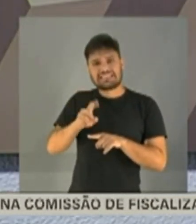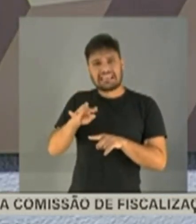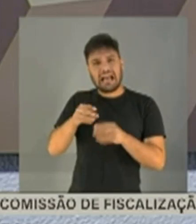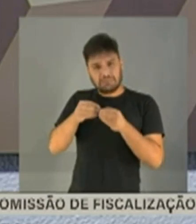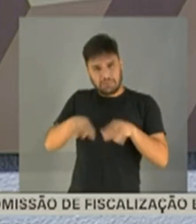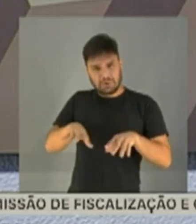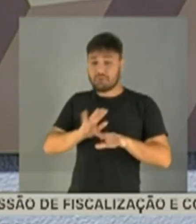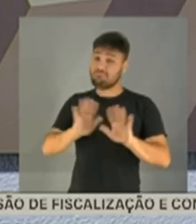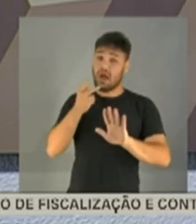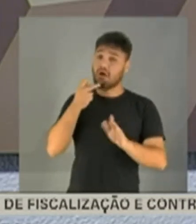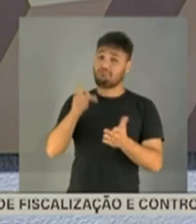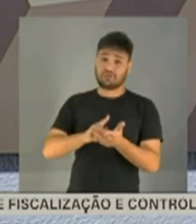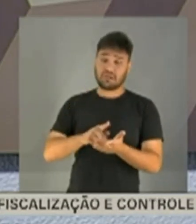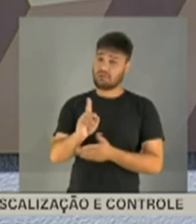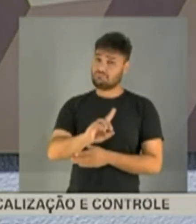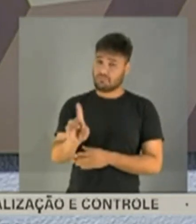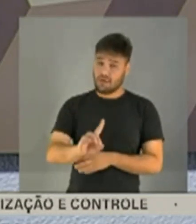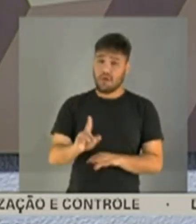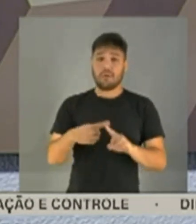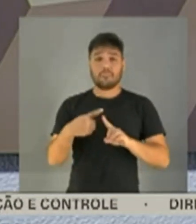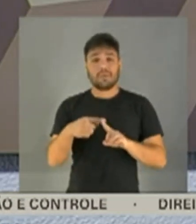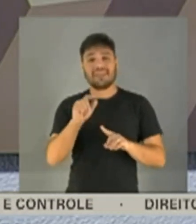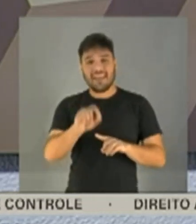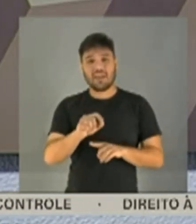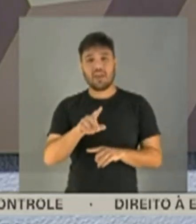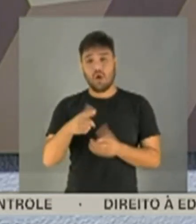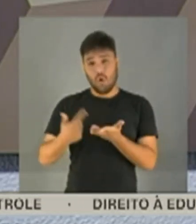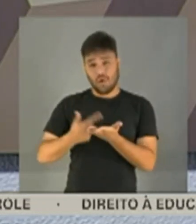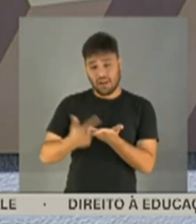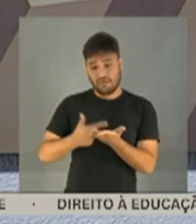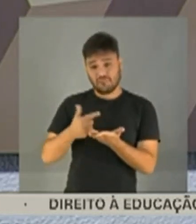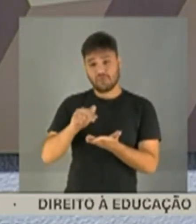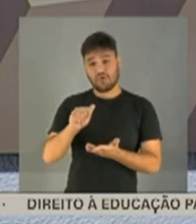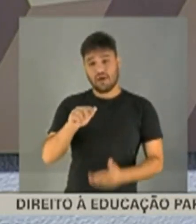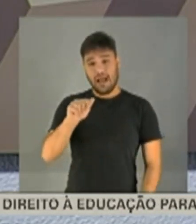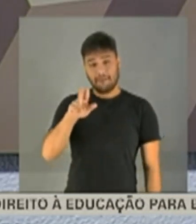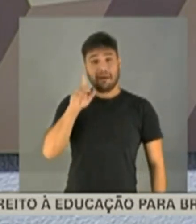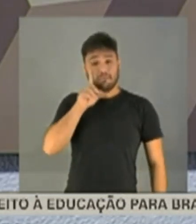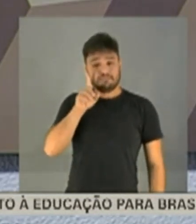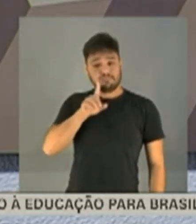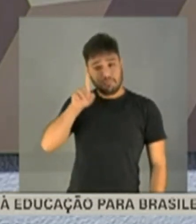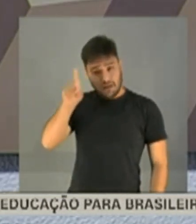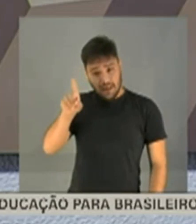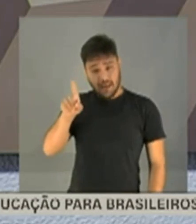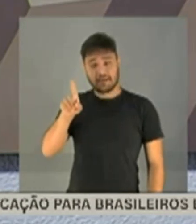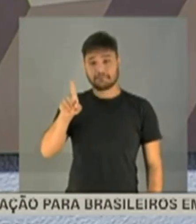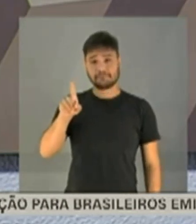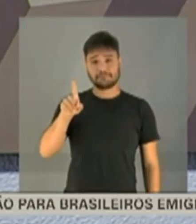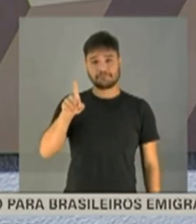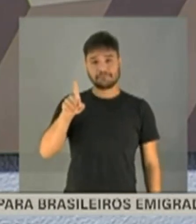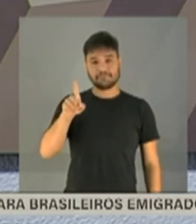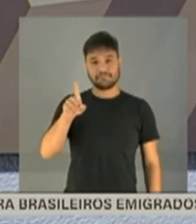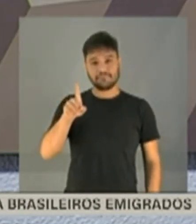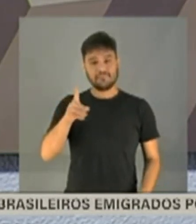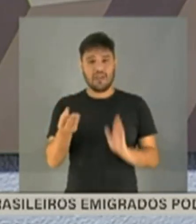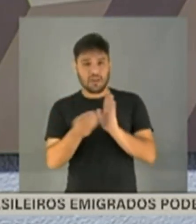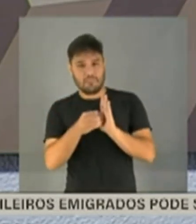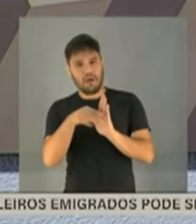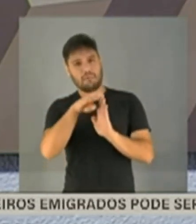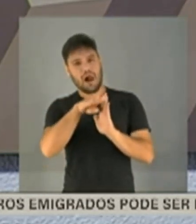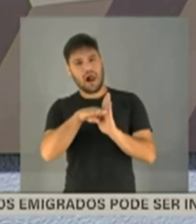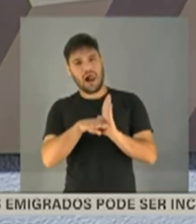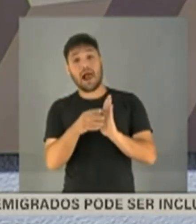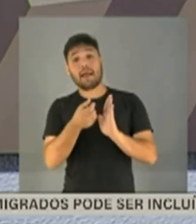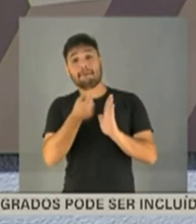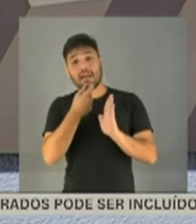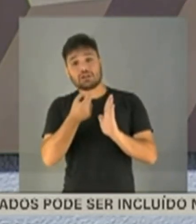não é verdade. Tanto que no LiverTox, que é o site do NIH americano, que lista esses medicamentos